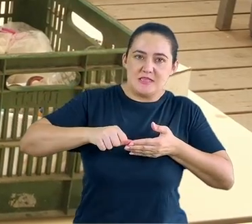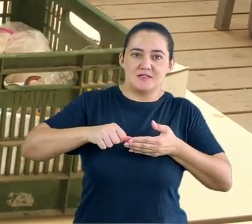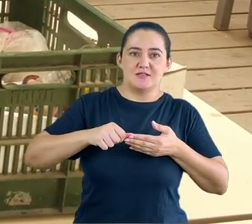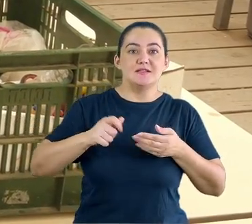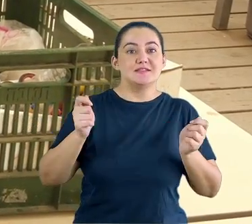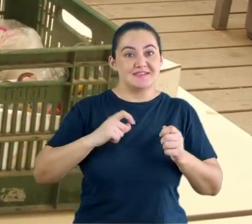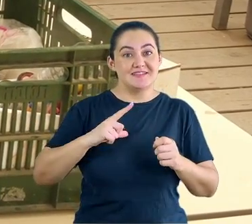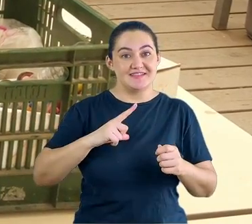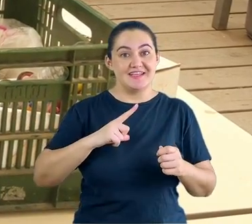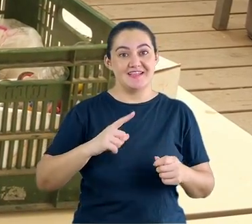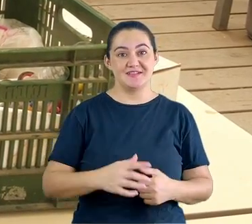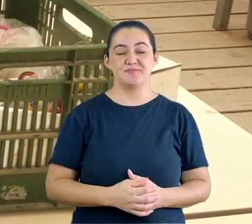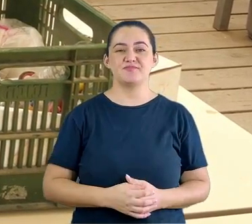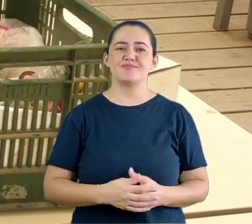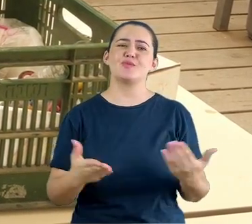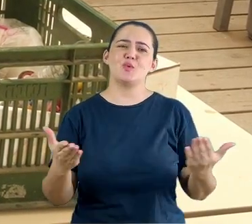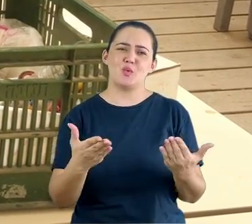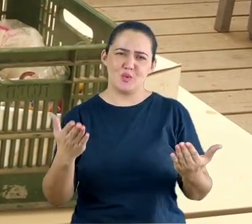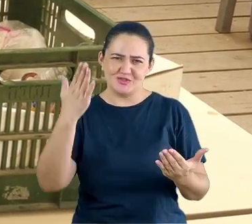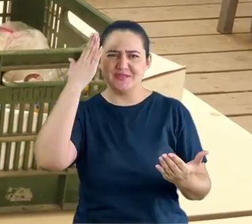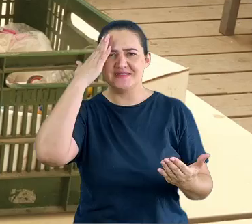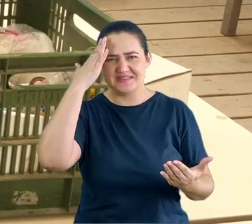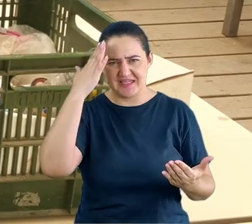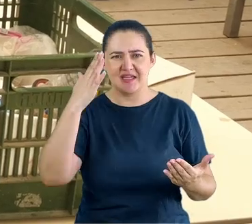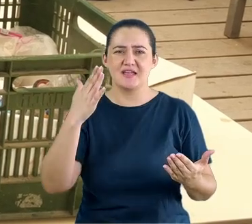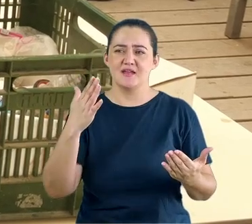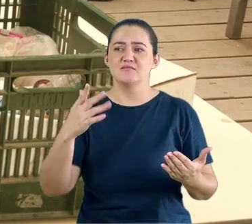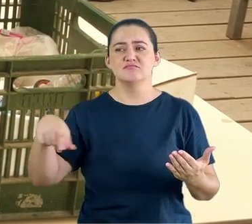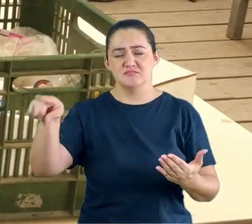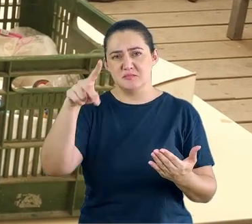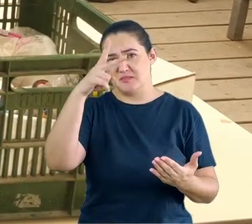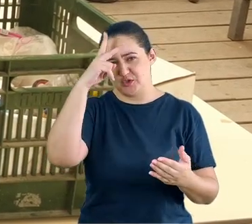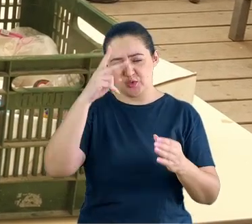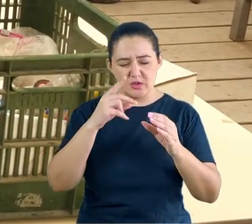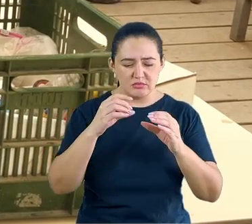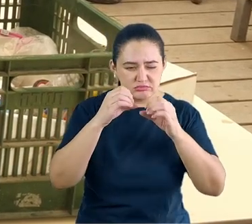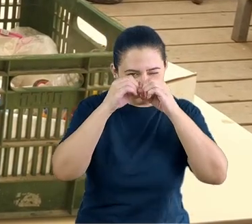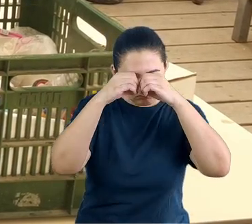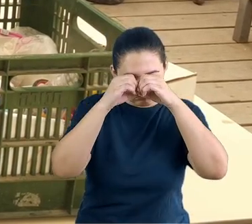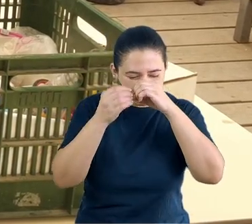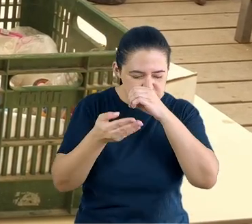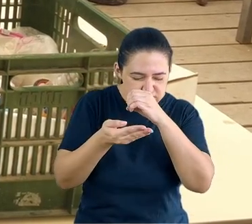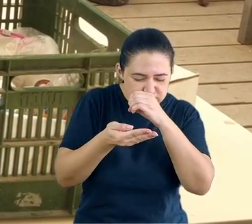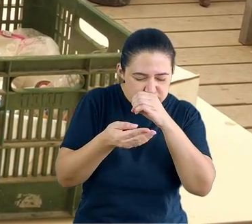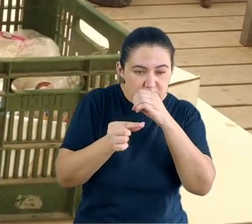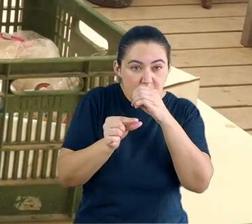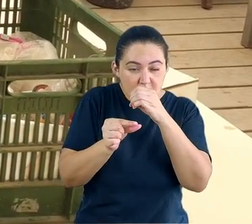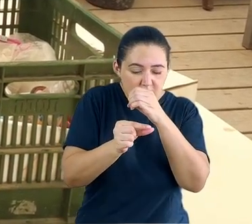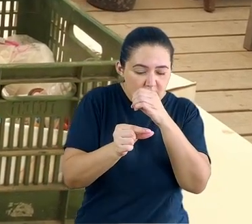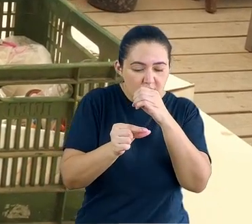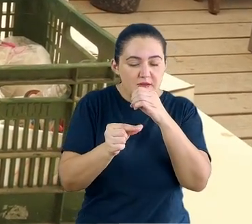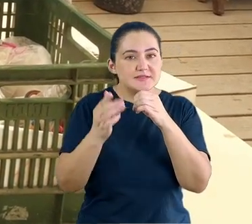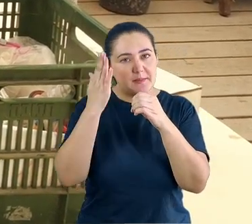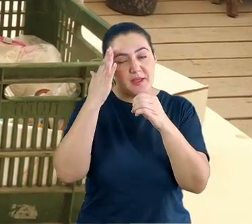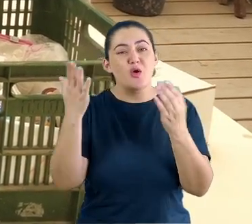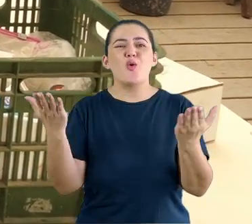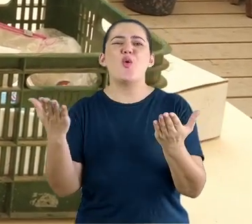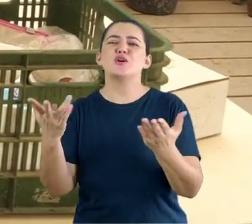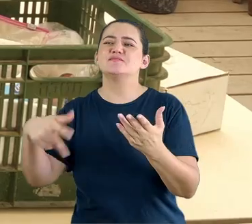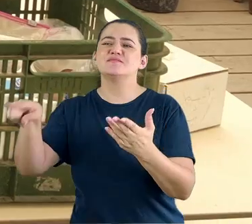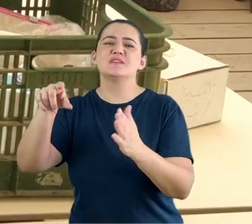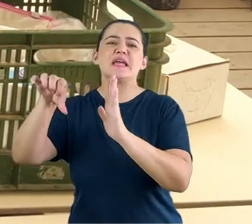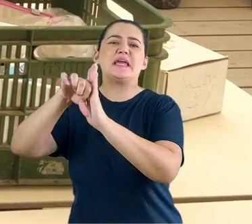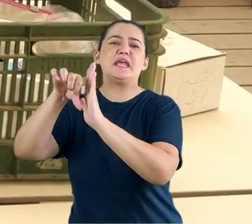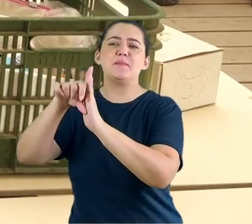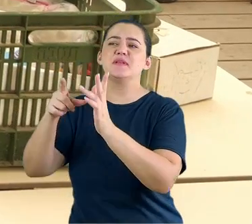próprio dedo. Hoje eu sei que os investigadores procuram digital para descobrir, por exemplo, quem foi o criminoso que passou por ali,